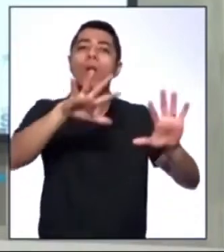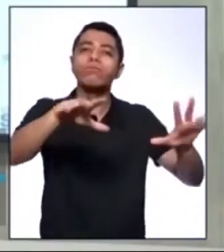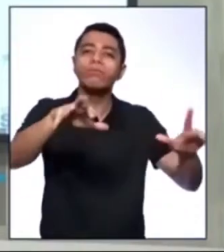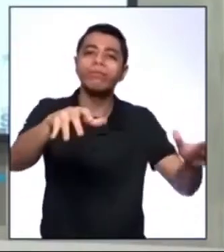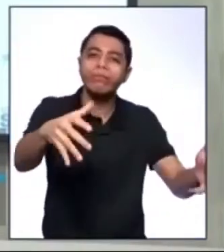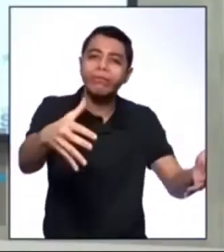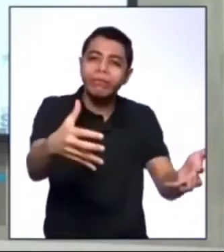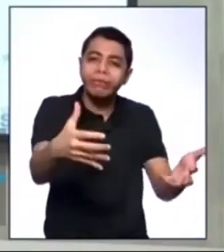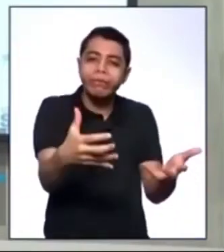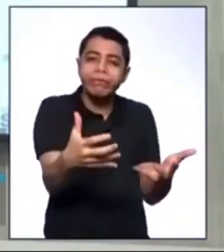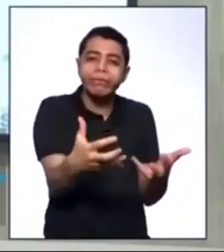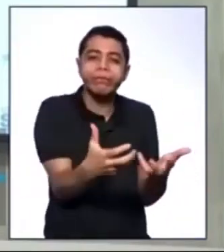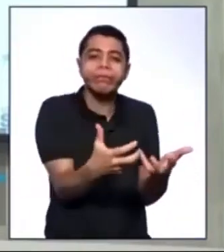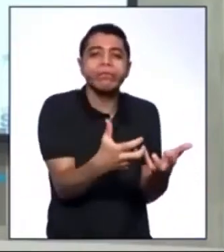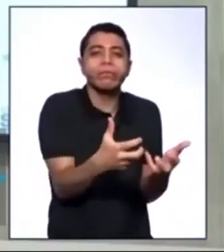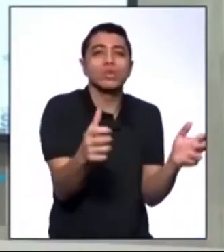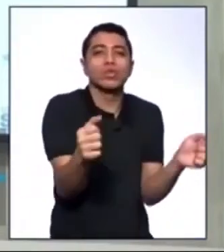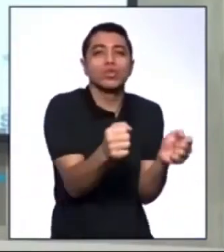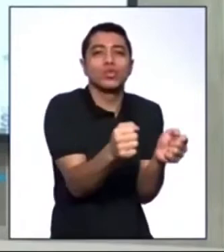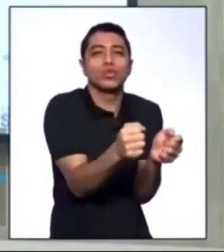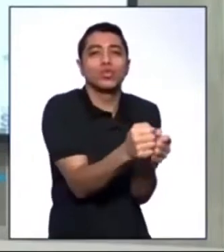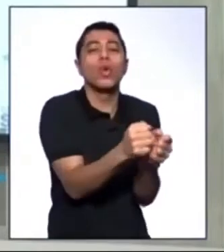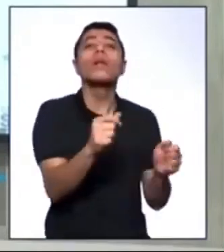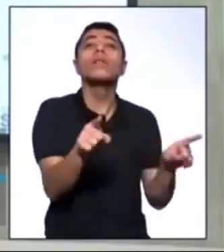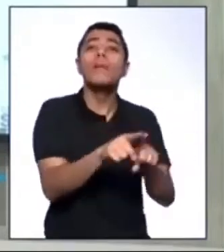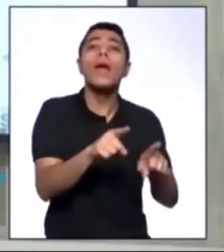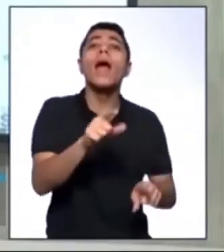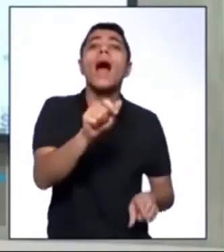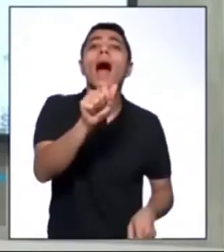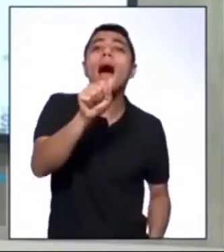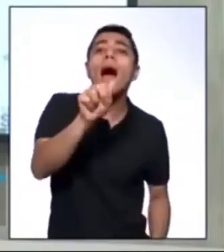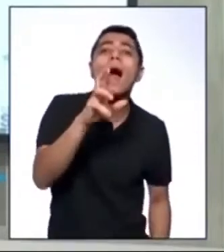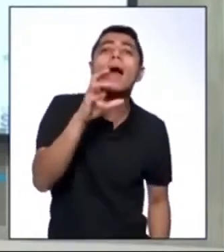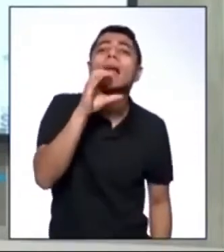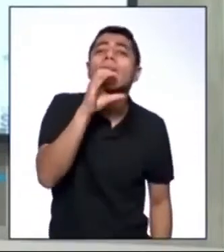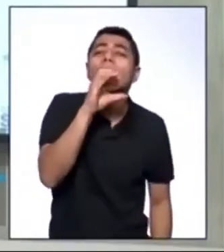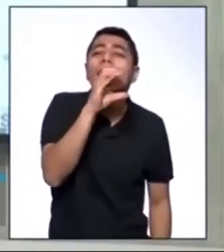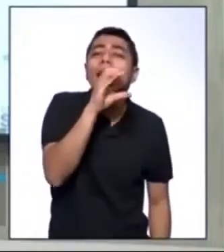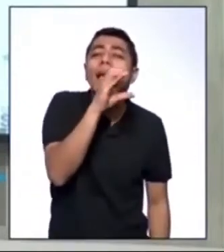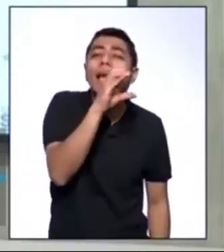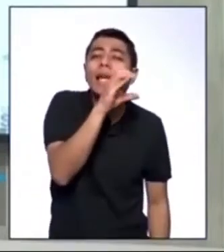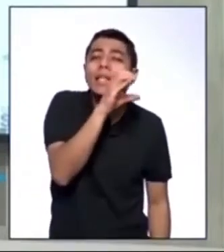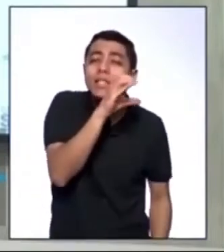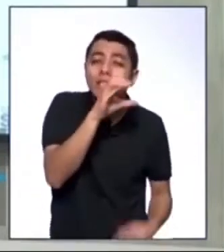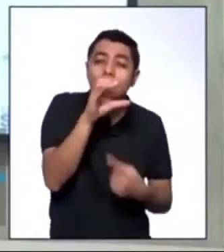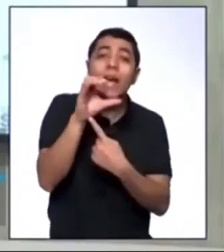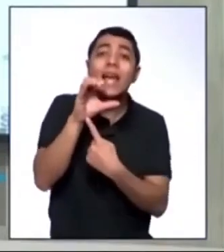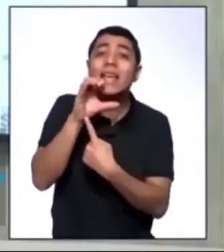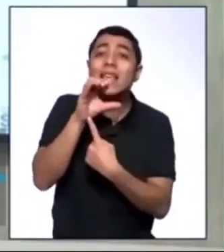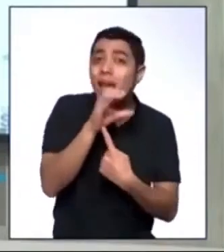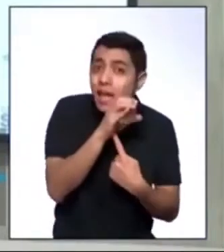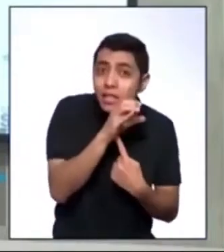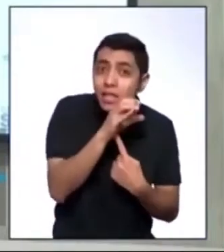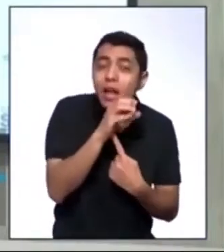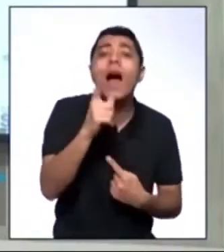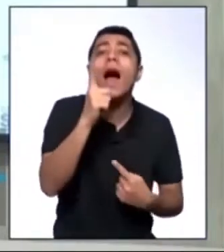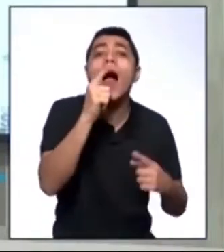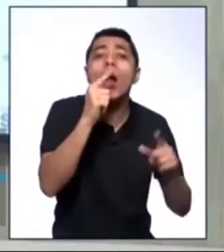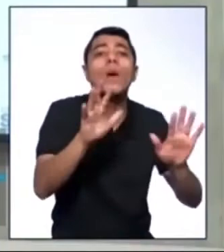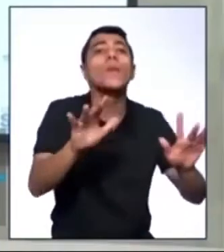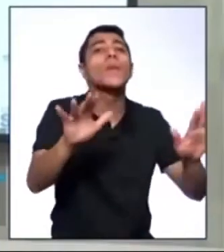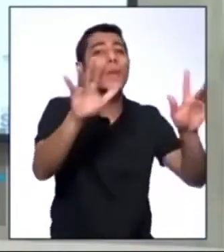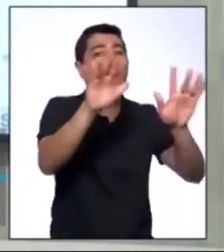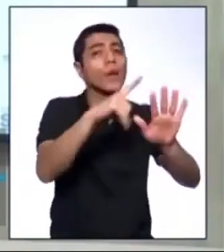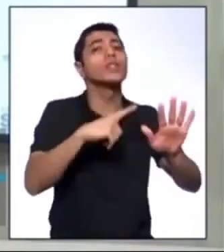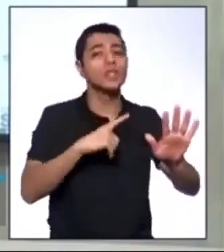e ascensão do ar quente. Esse ar quente, carregando umidade, vai a uma altitude que se